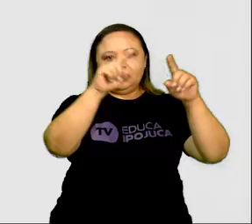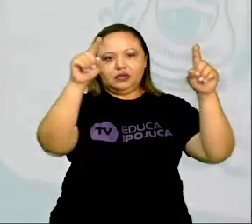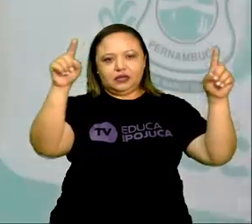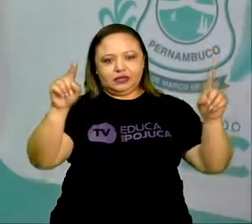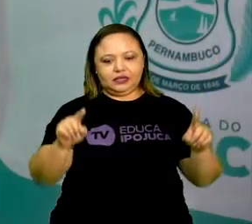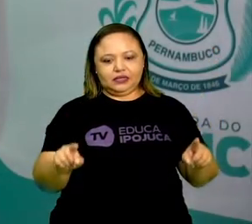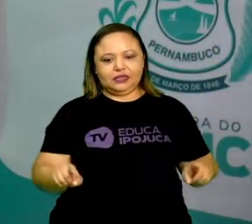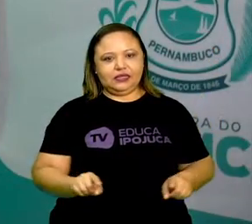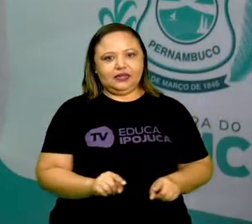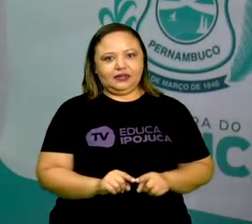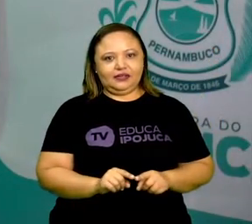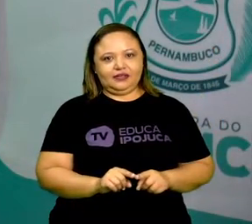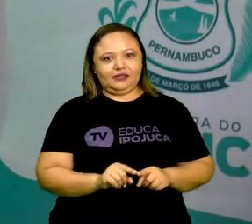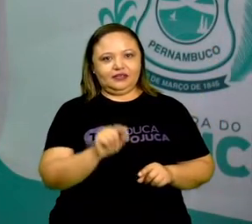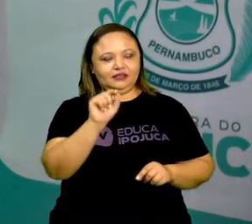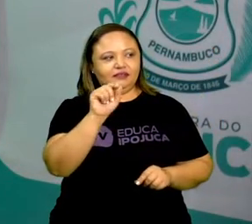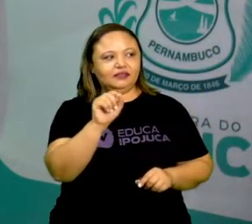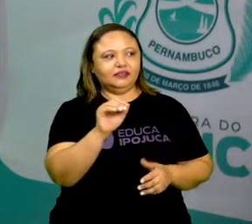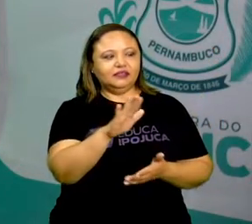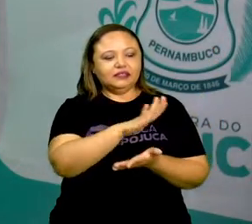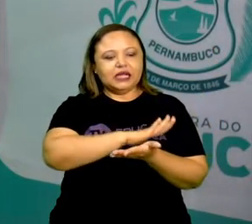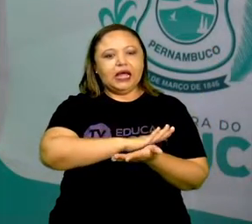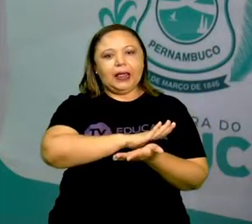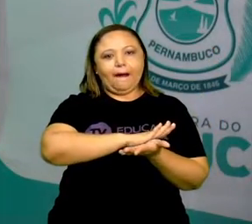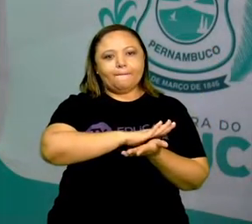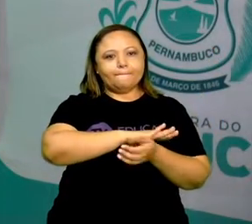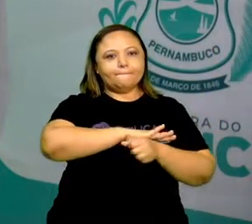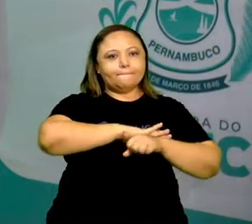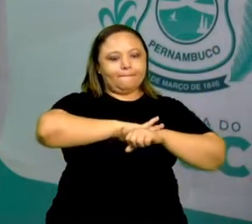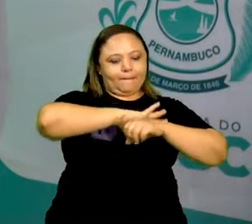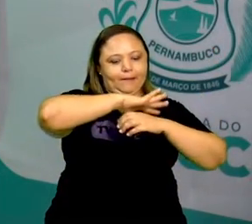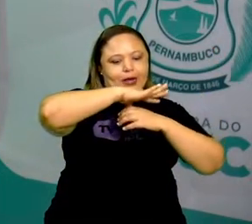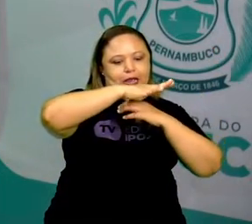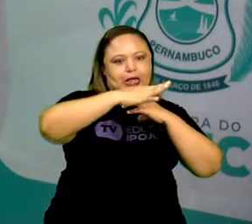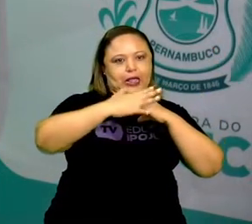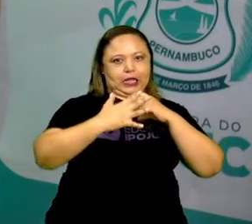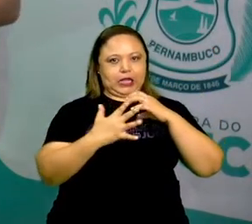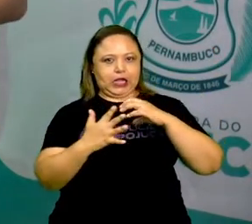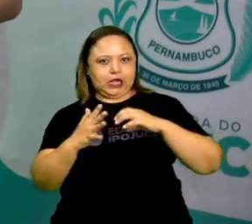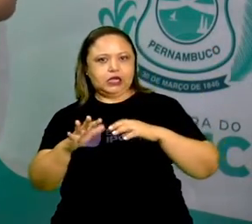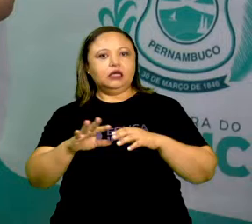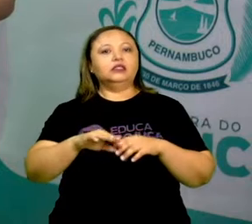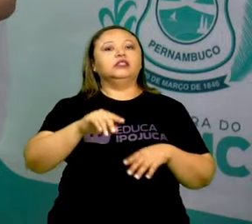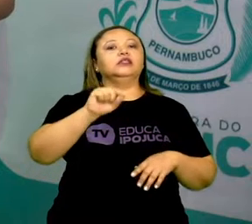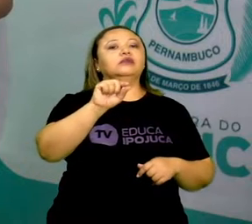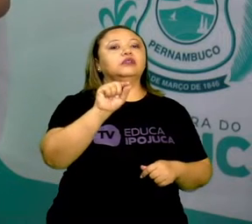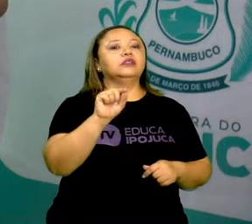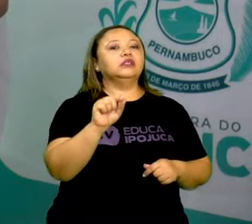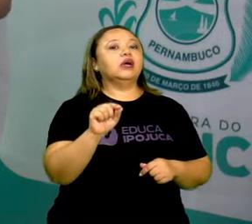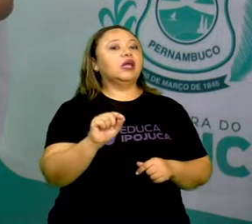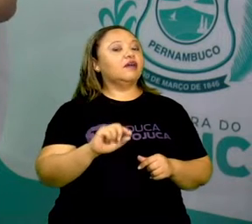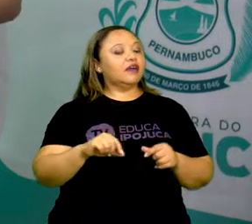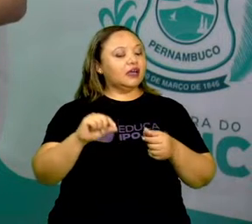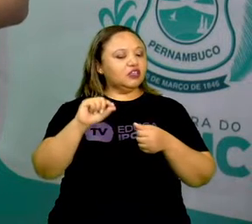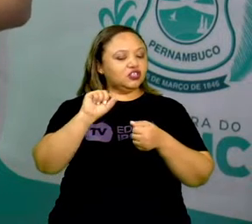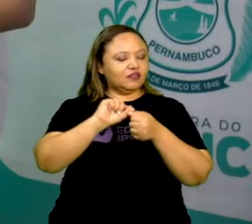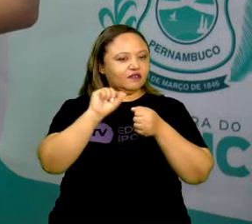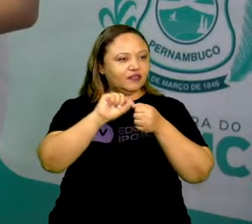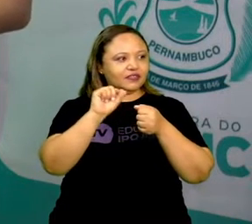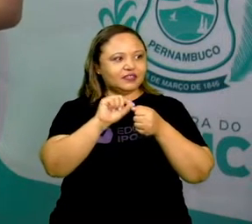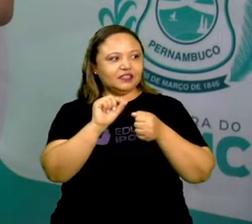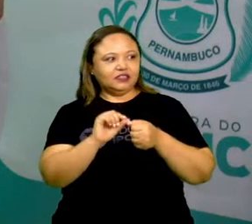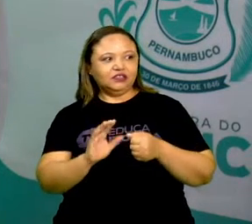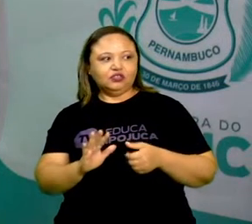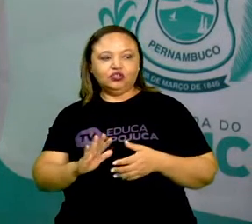essa é a figura plana. A partir da figura plana, a gente vai construir a figura espacial, que ela